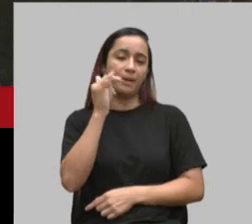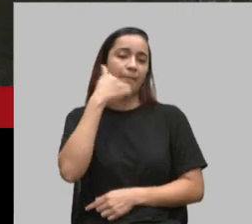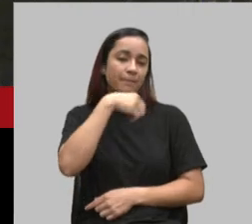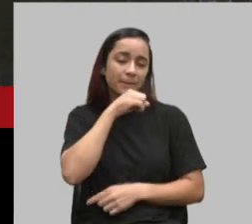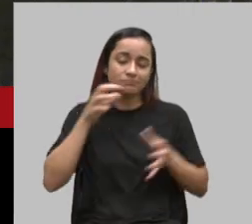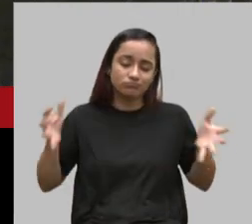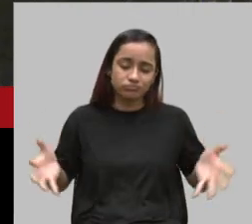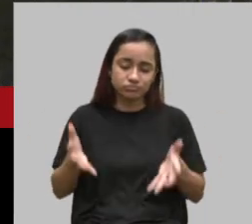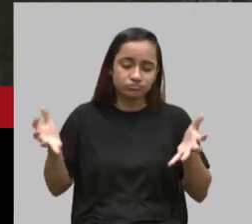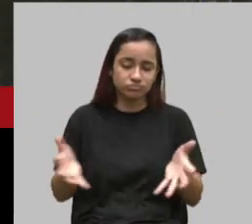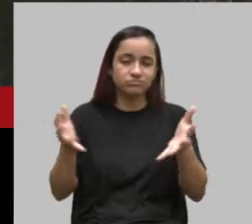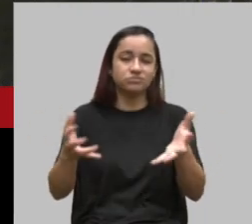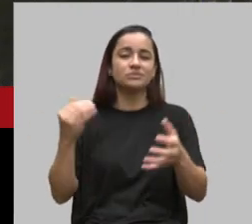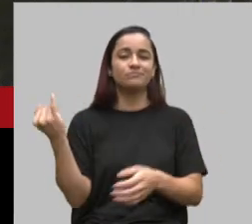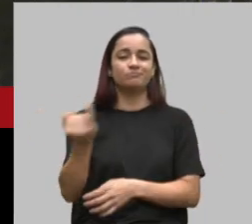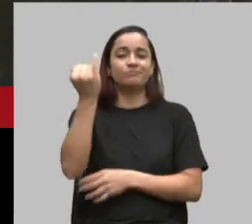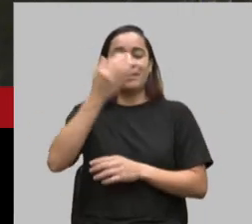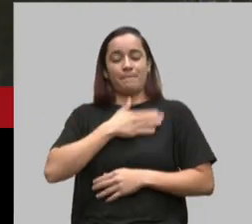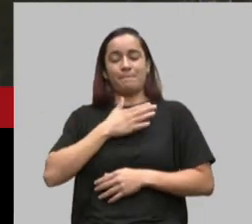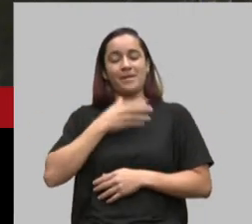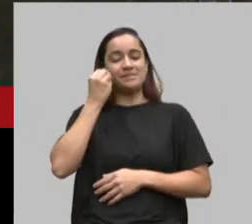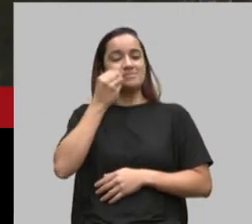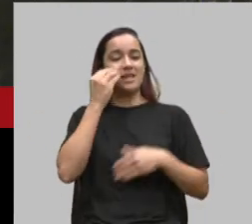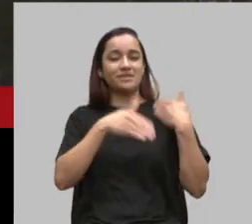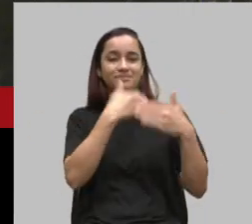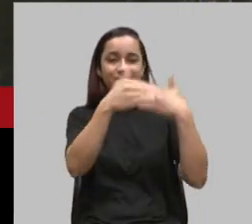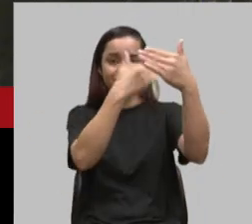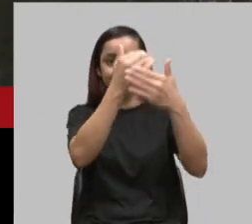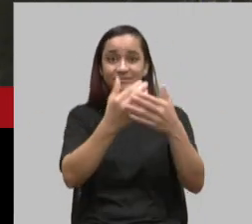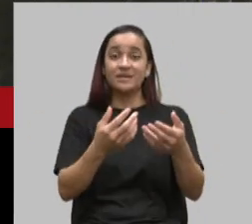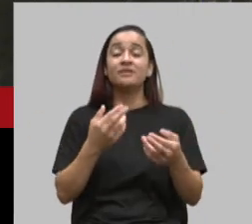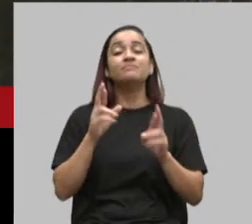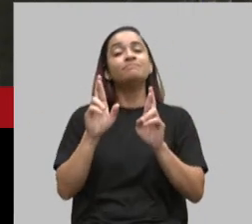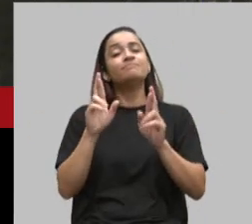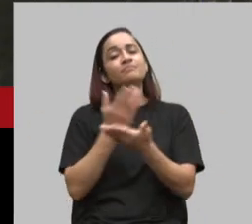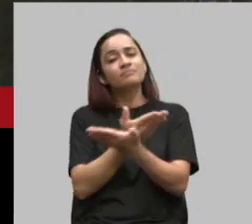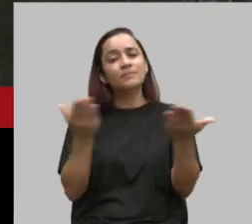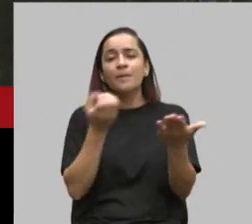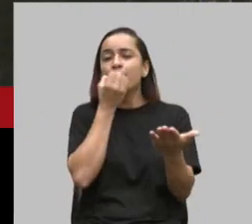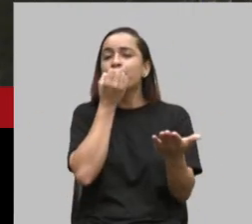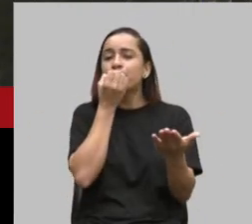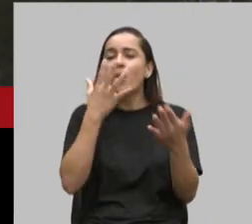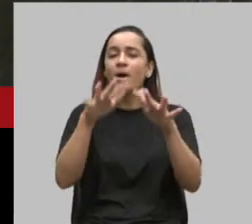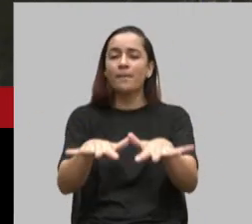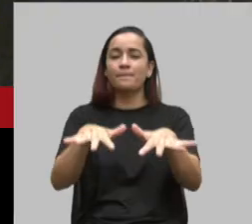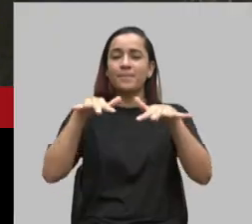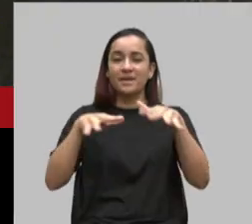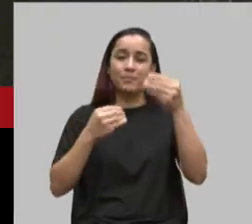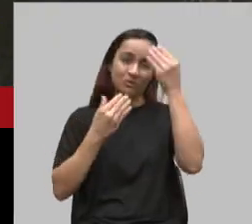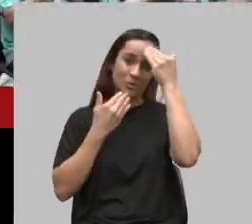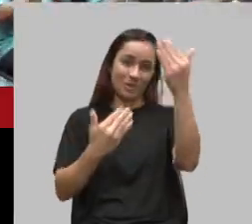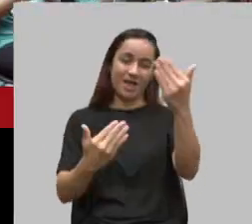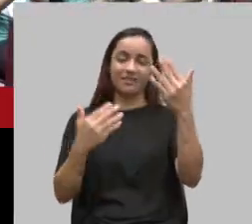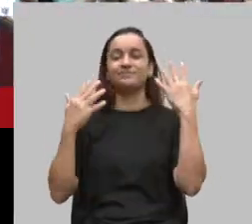incentivadores na minha trajetória Desejo a todos uma boa plenária muito